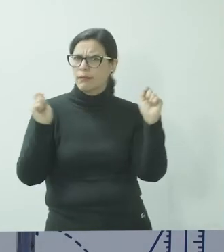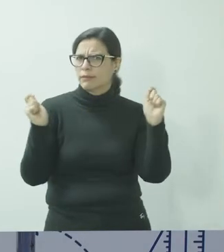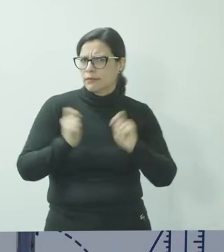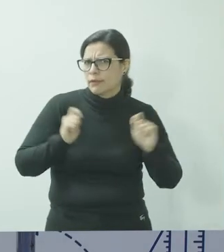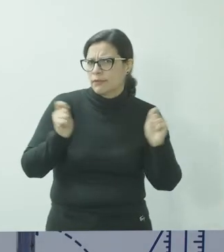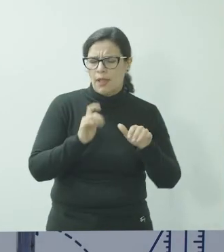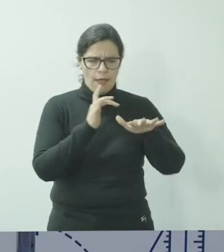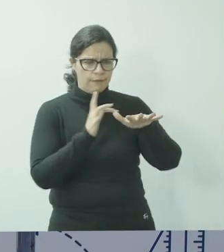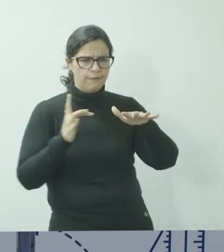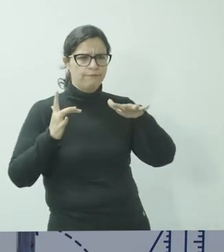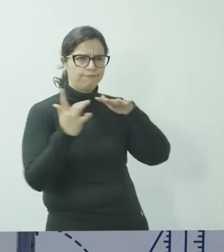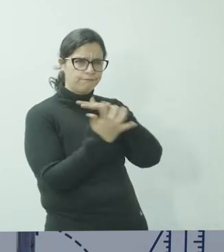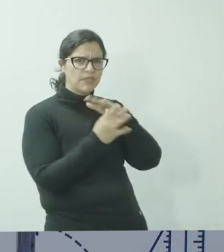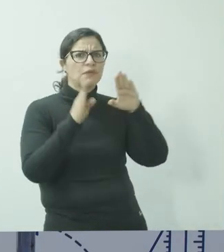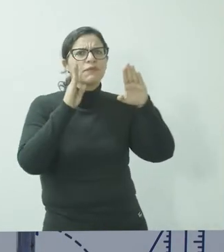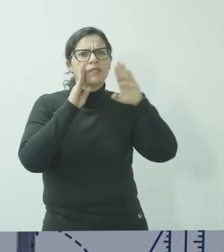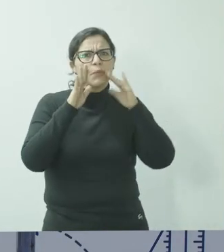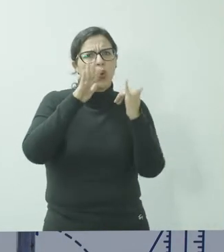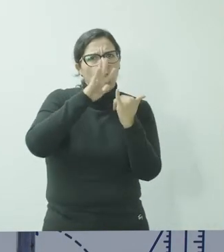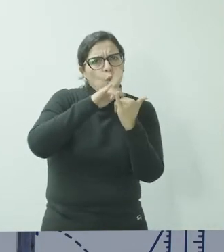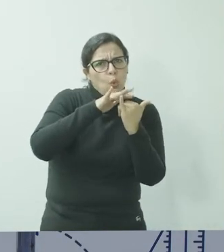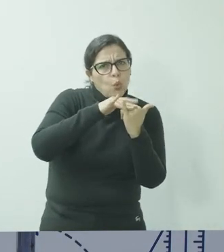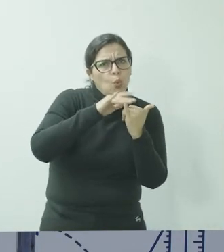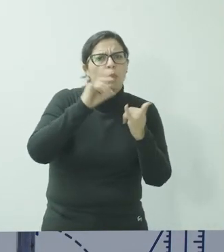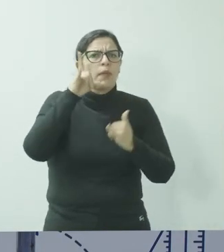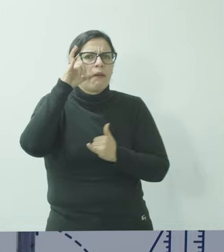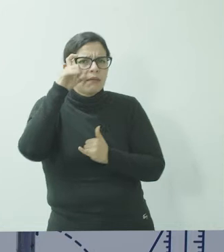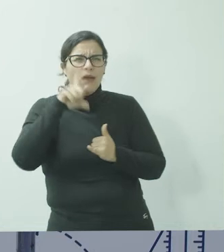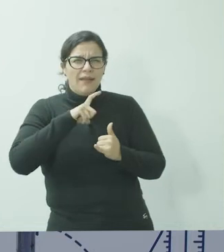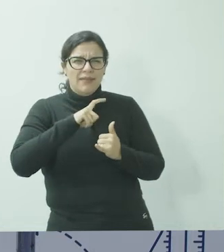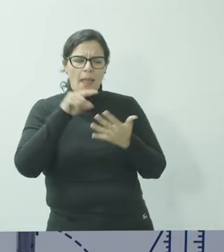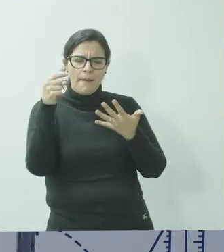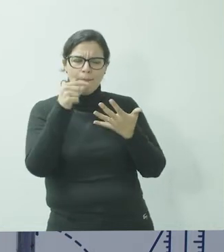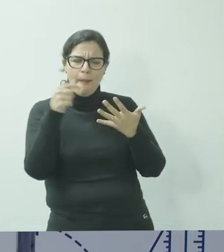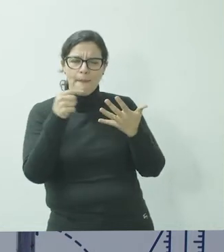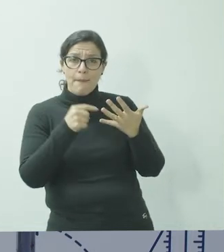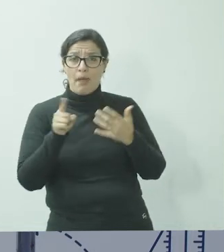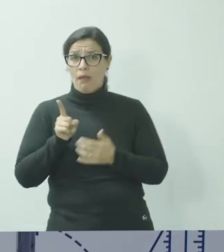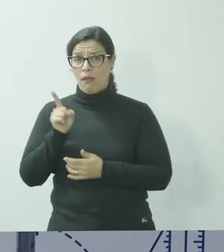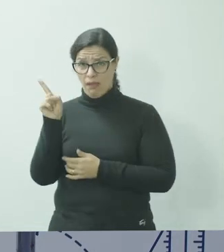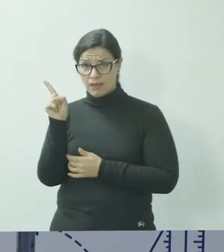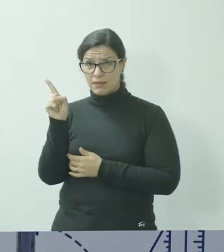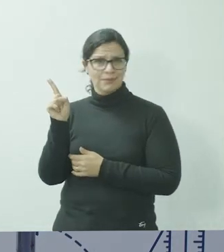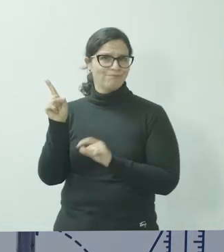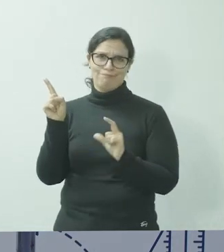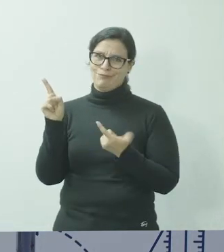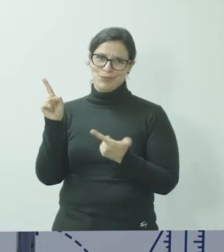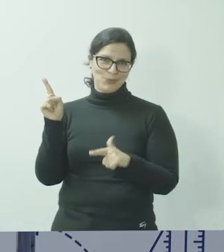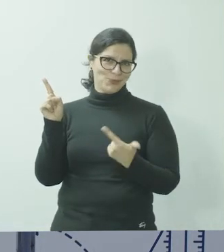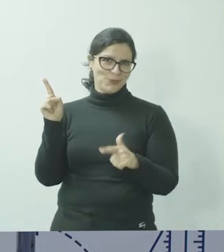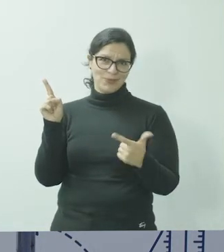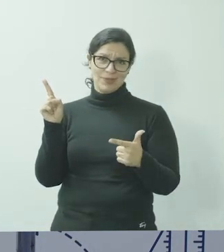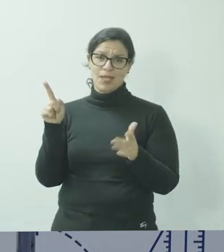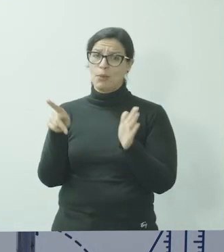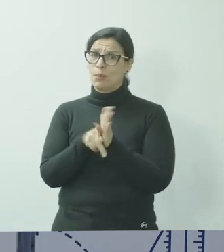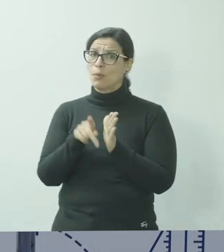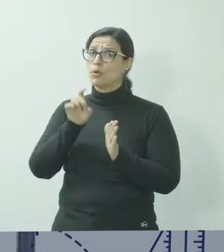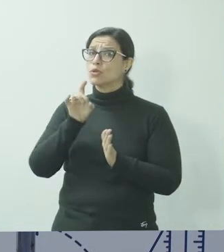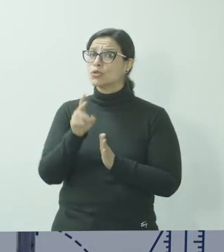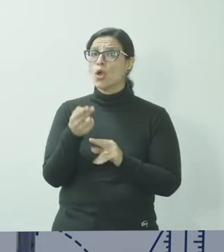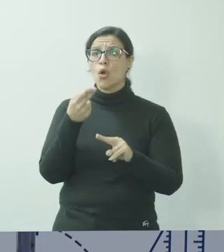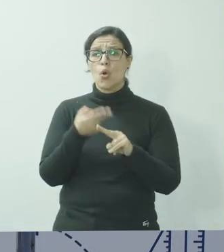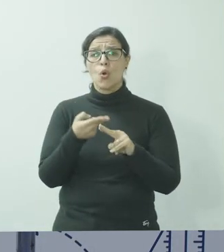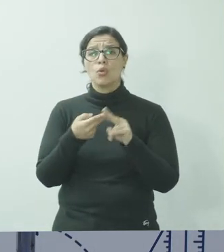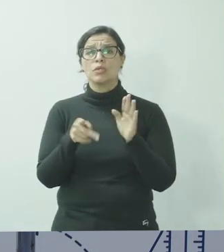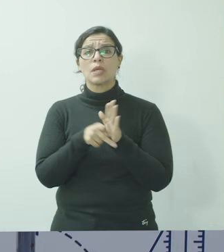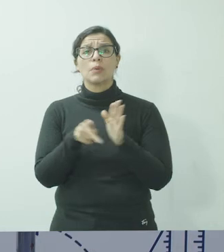redes sociais fazer inúmeras funções e este aparelho por exemplo ele era limitado a